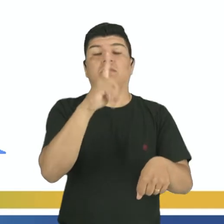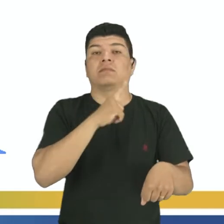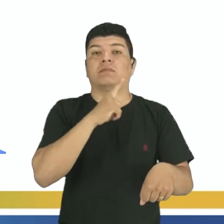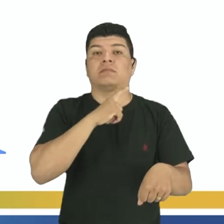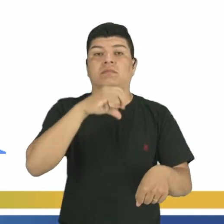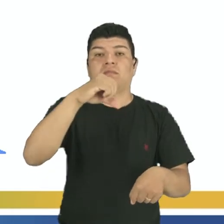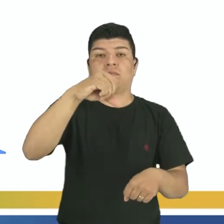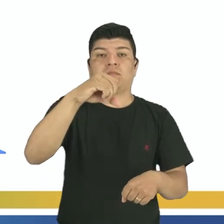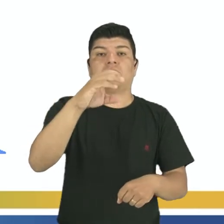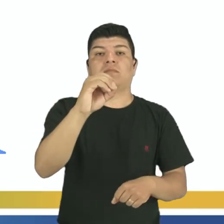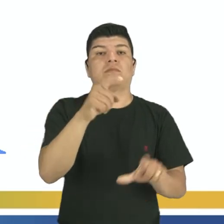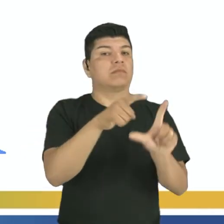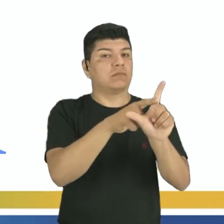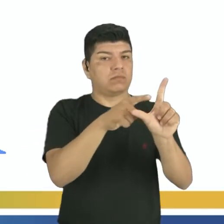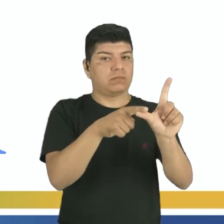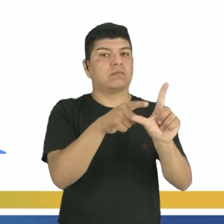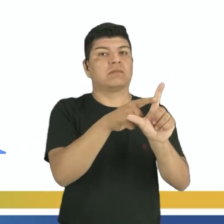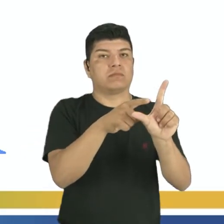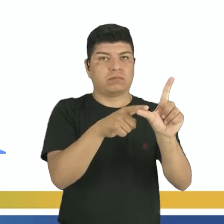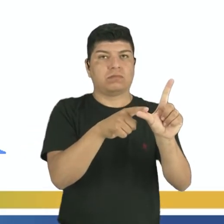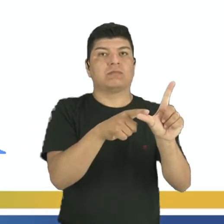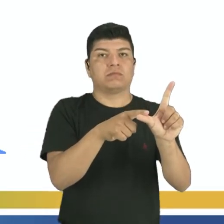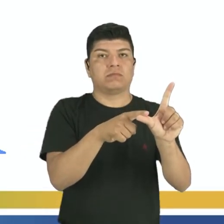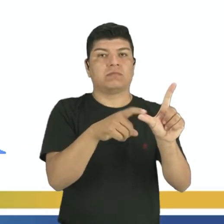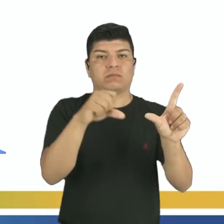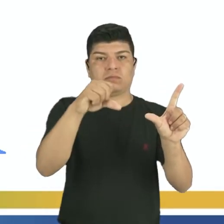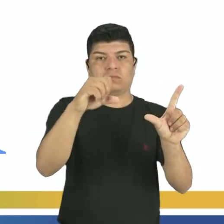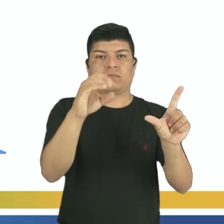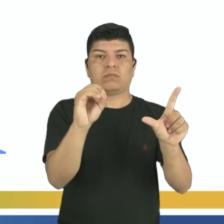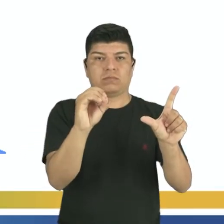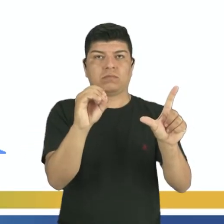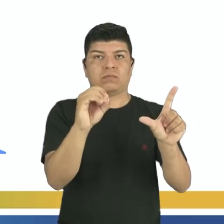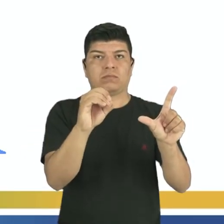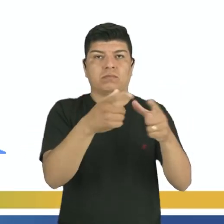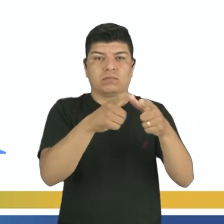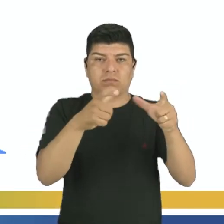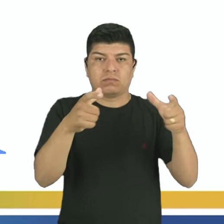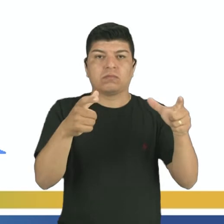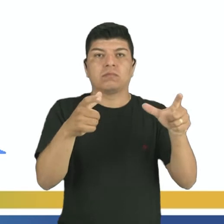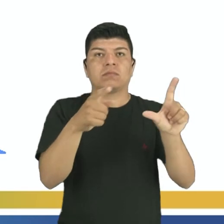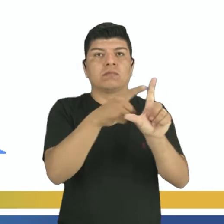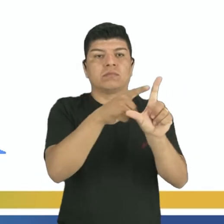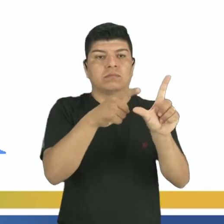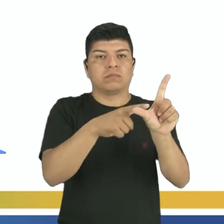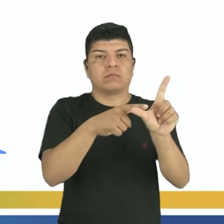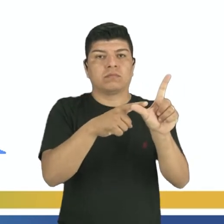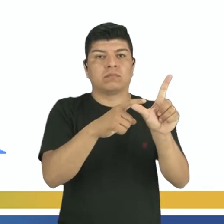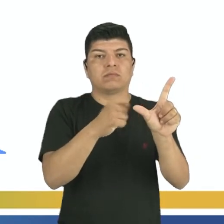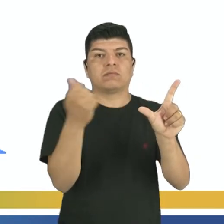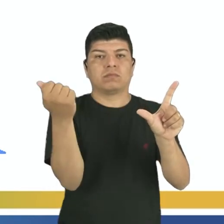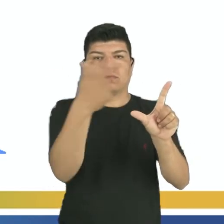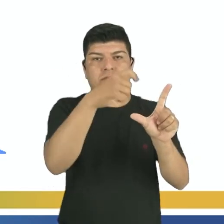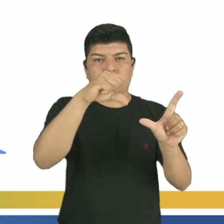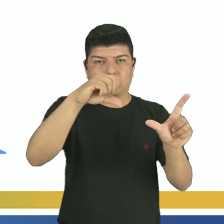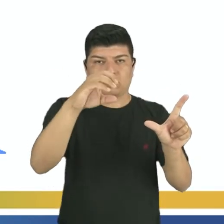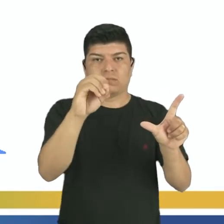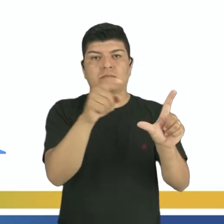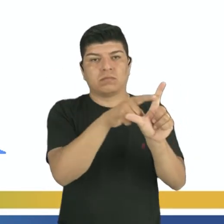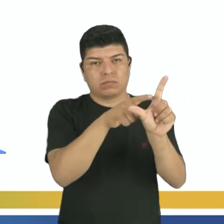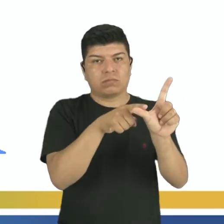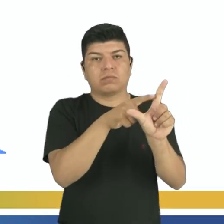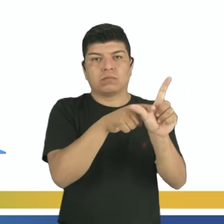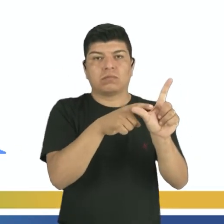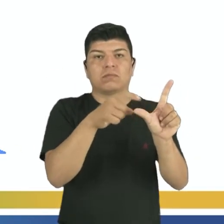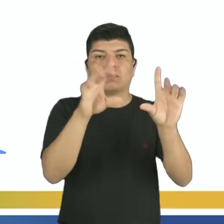com certeza, né? Aqui seria 90, aí abriu mais um pouquinho, ficou maior que 90, certo? Então esse triângulo aqui, ó,